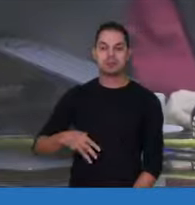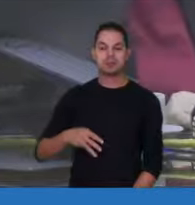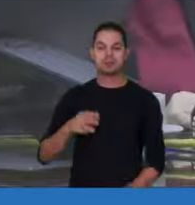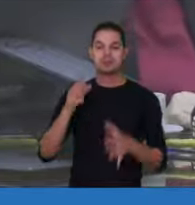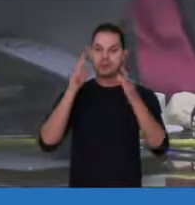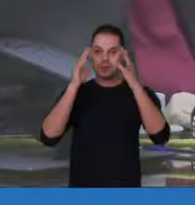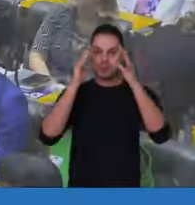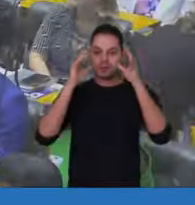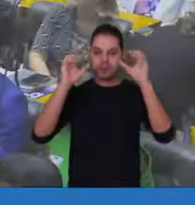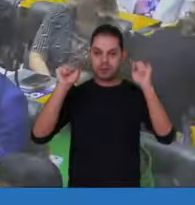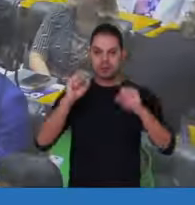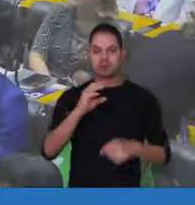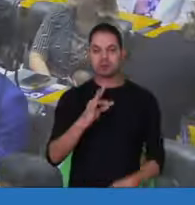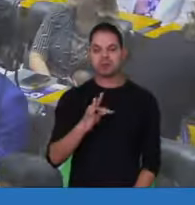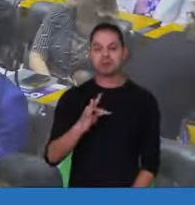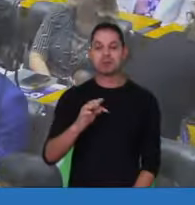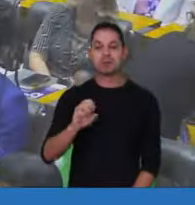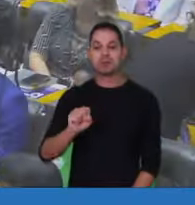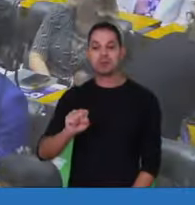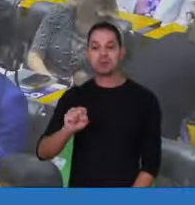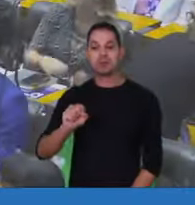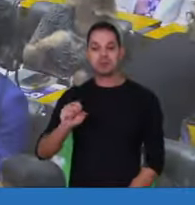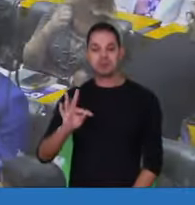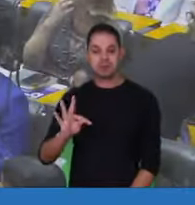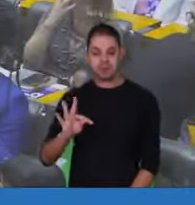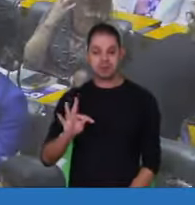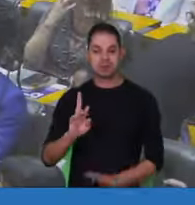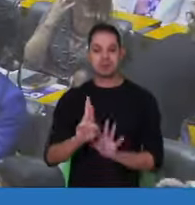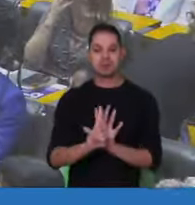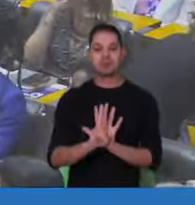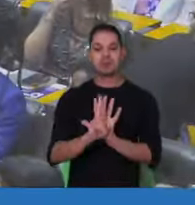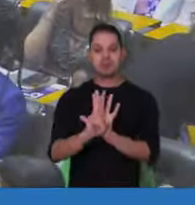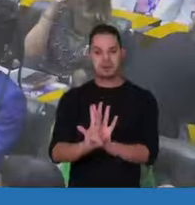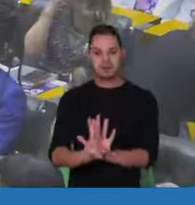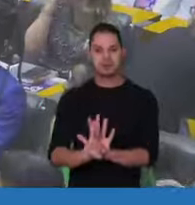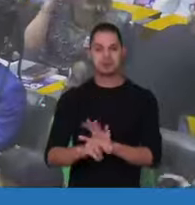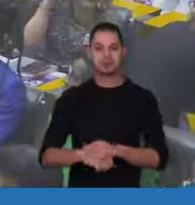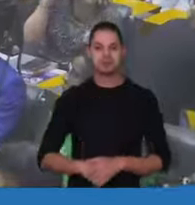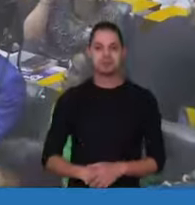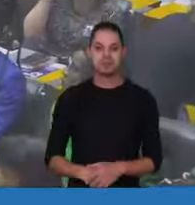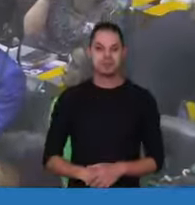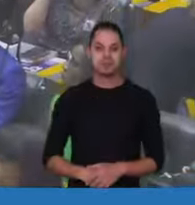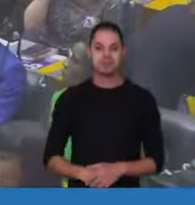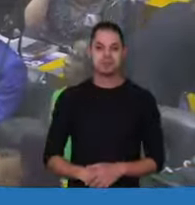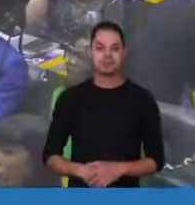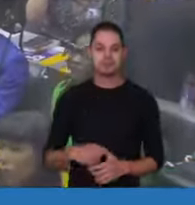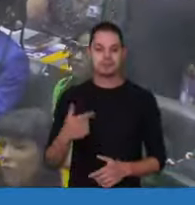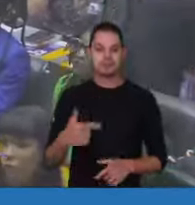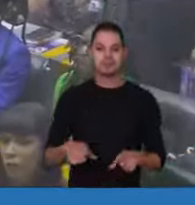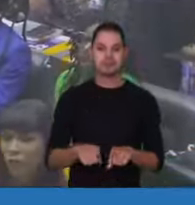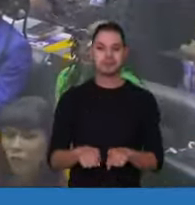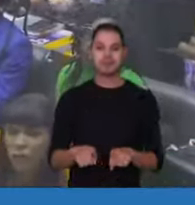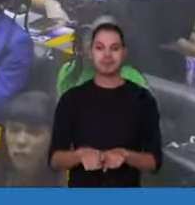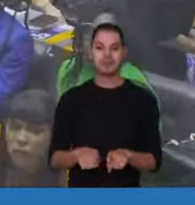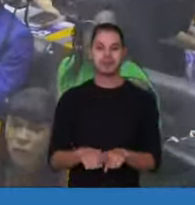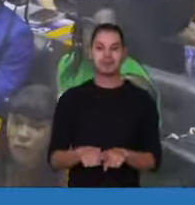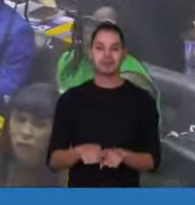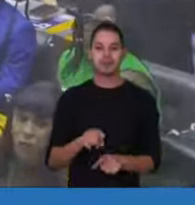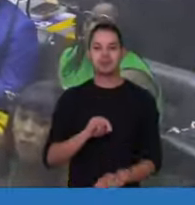Superior do Trabalho, que está aí representando a presidência do TST e do